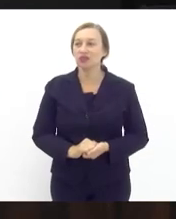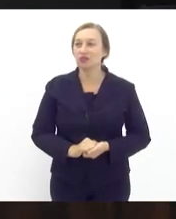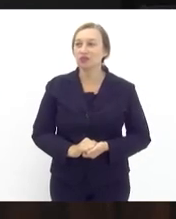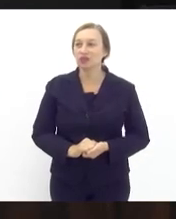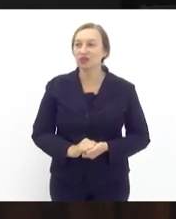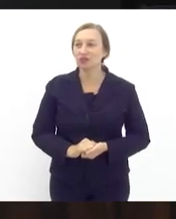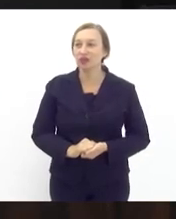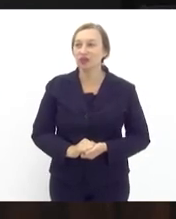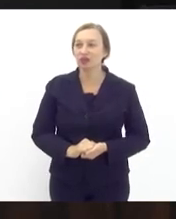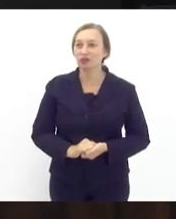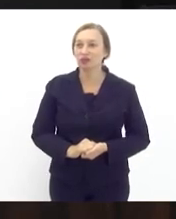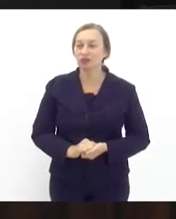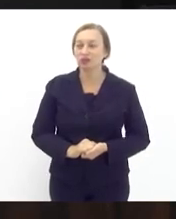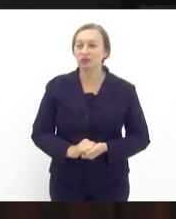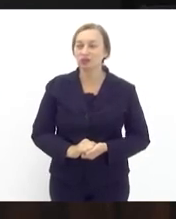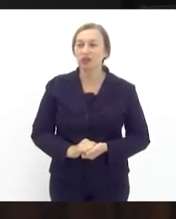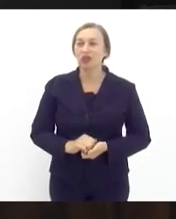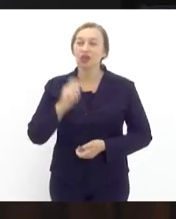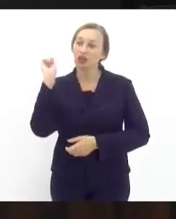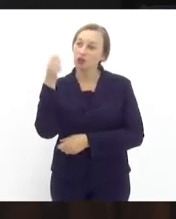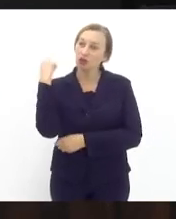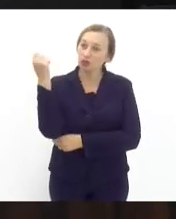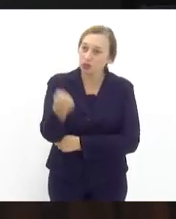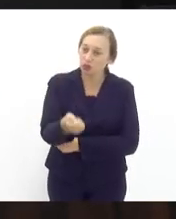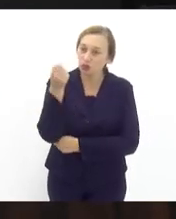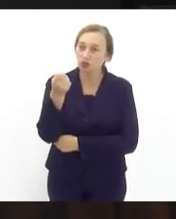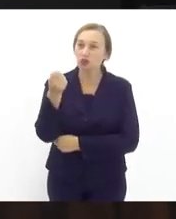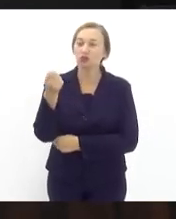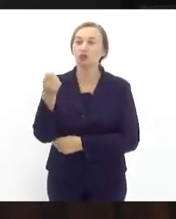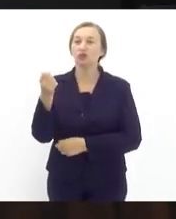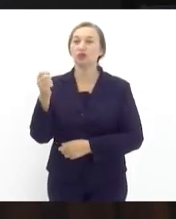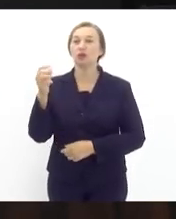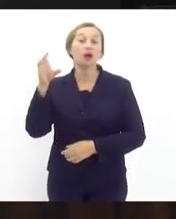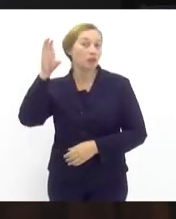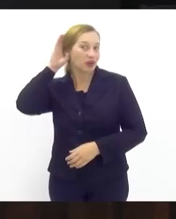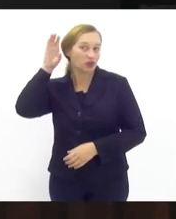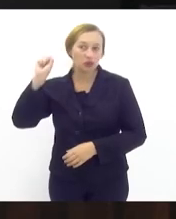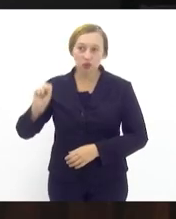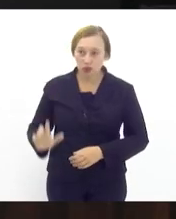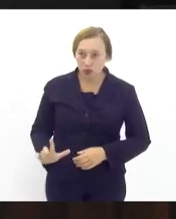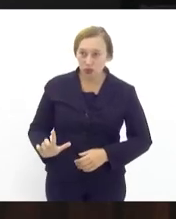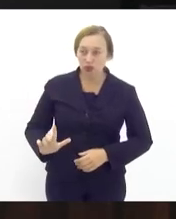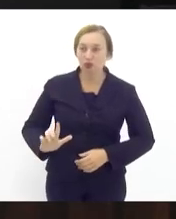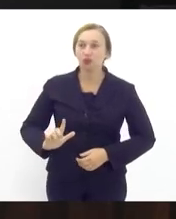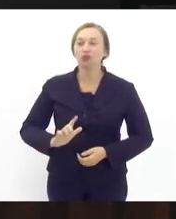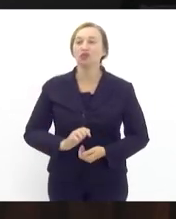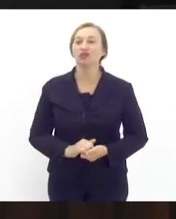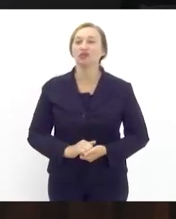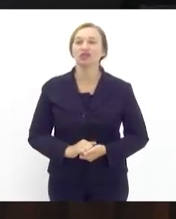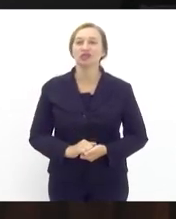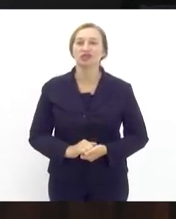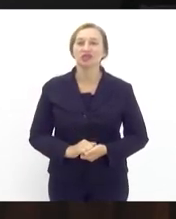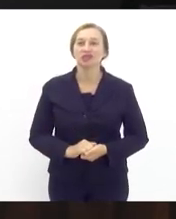estava aqui Rio Grande do Sul temos Mato Grosso do Sul temos